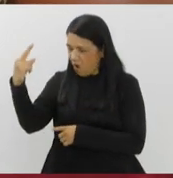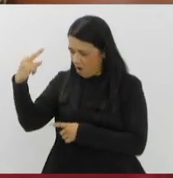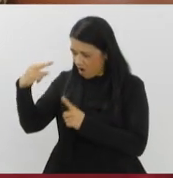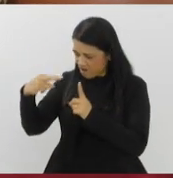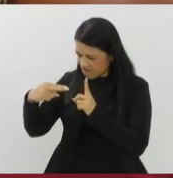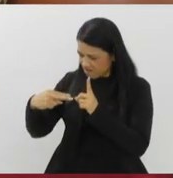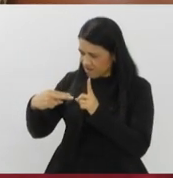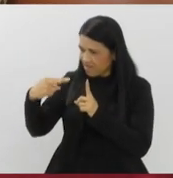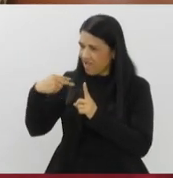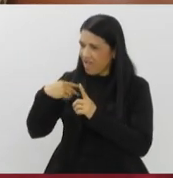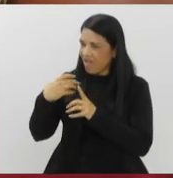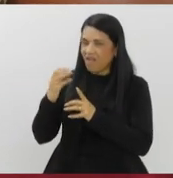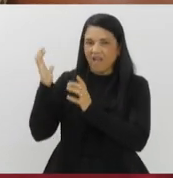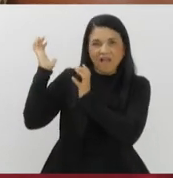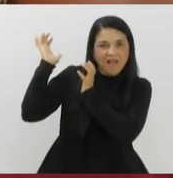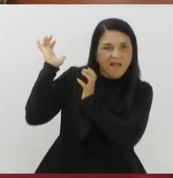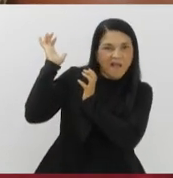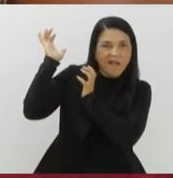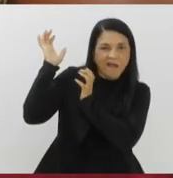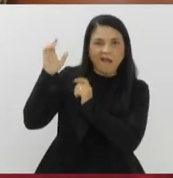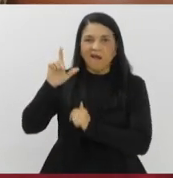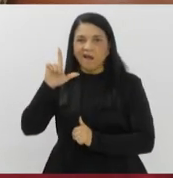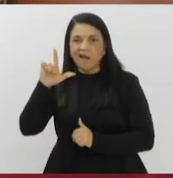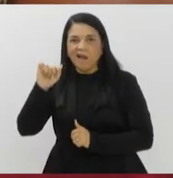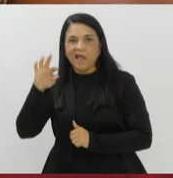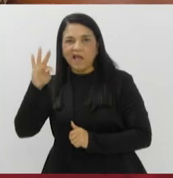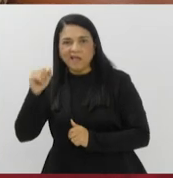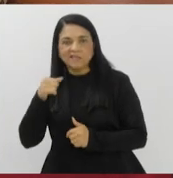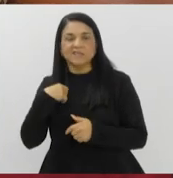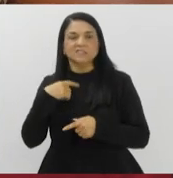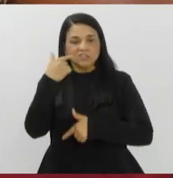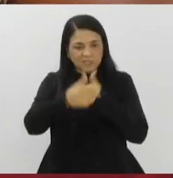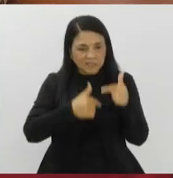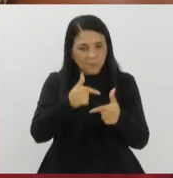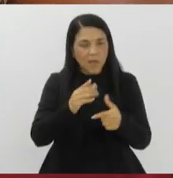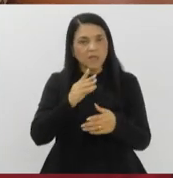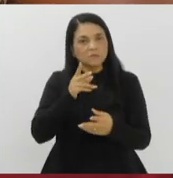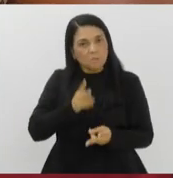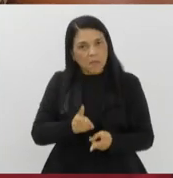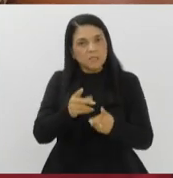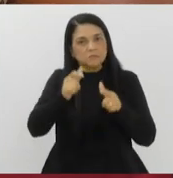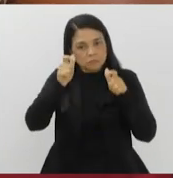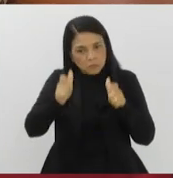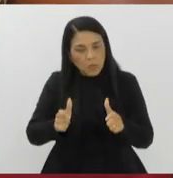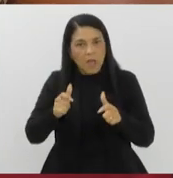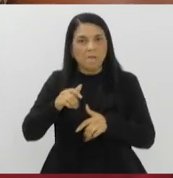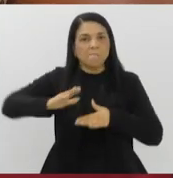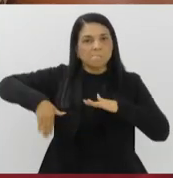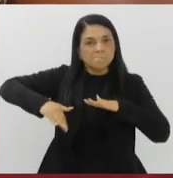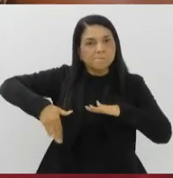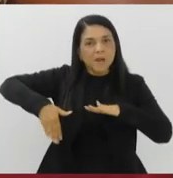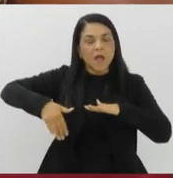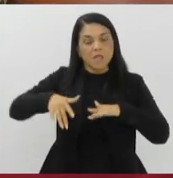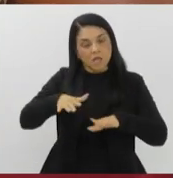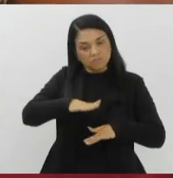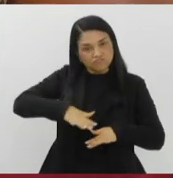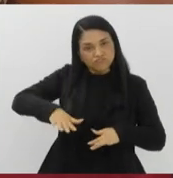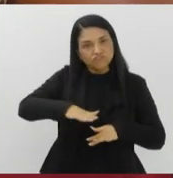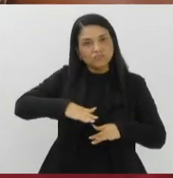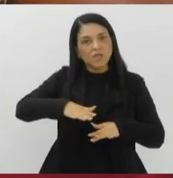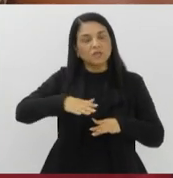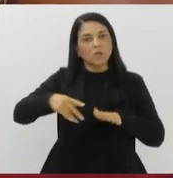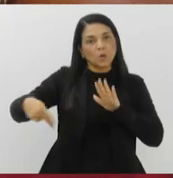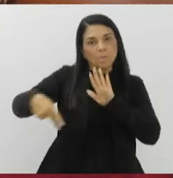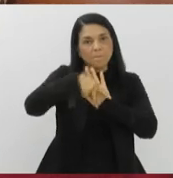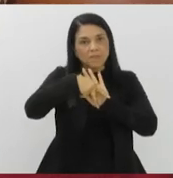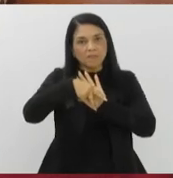uma lata, a gente está lá trabalhando, a gente está descascando dentro da praia, né? Porque também faz parte, é um território, é nosso, a gente está